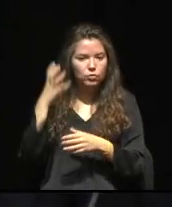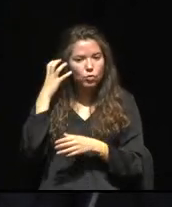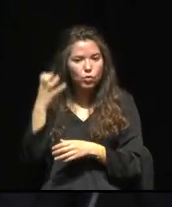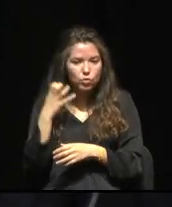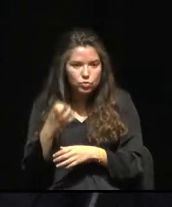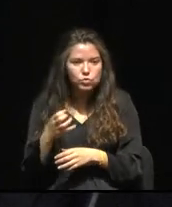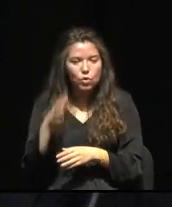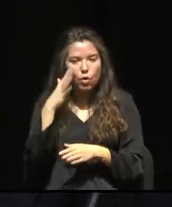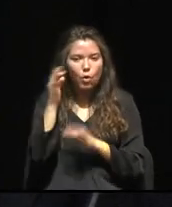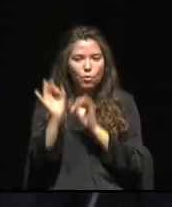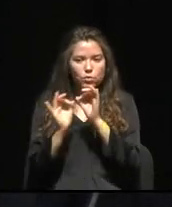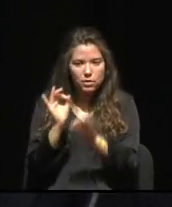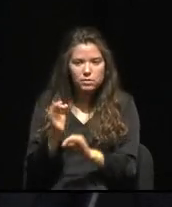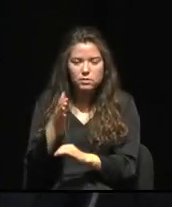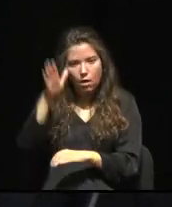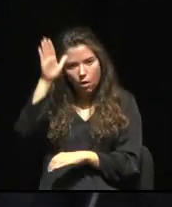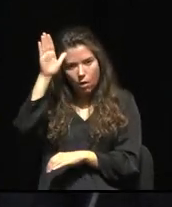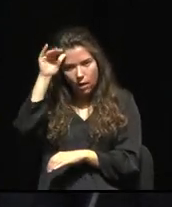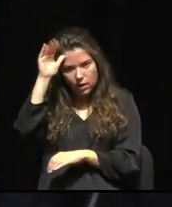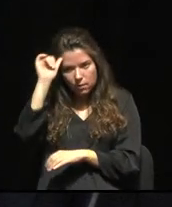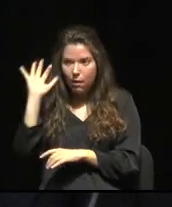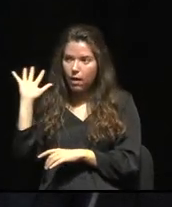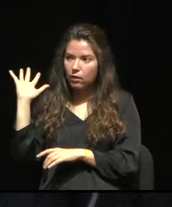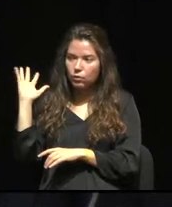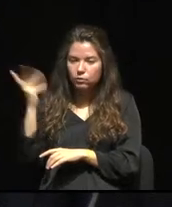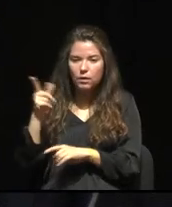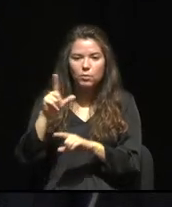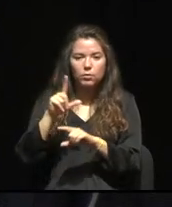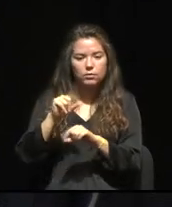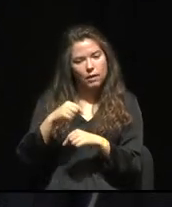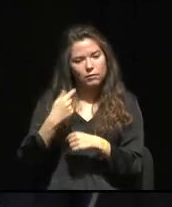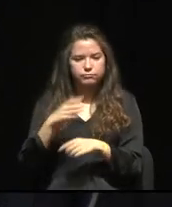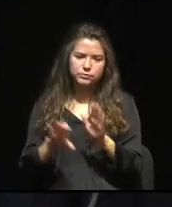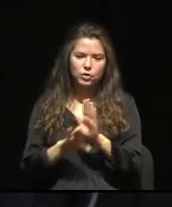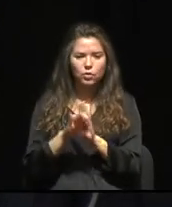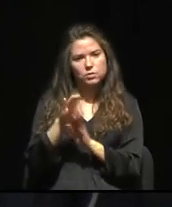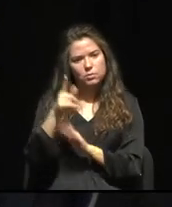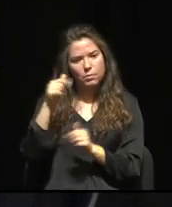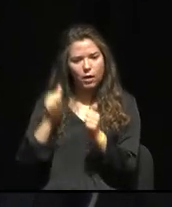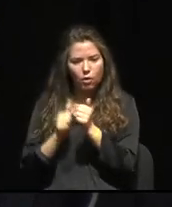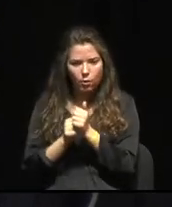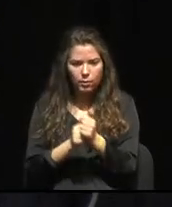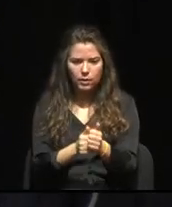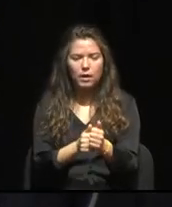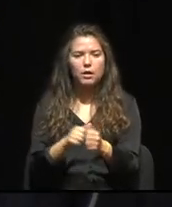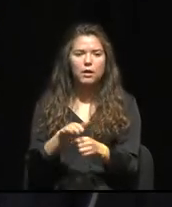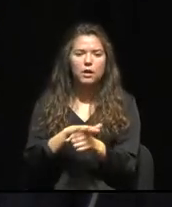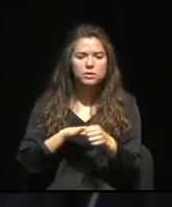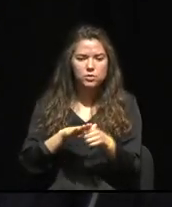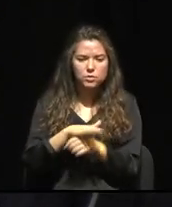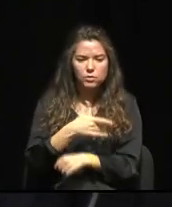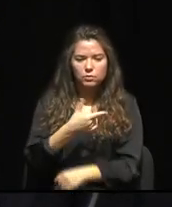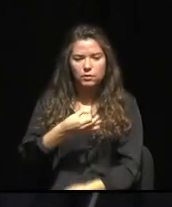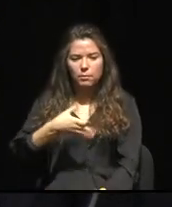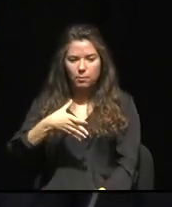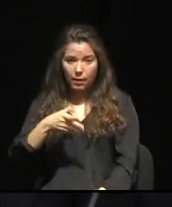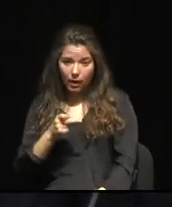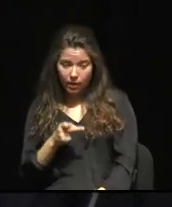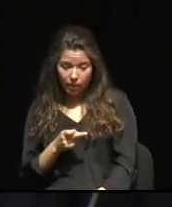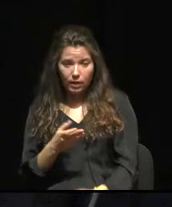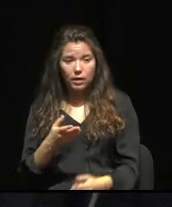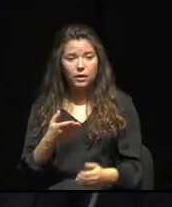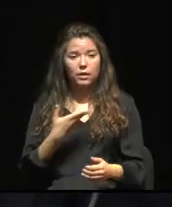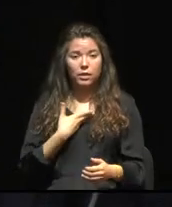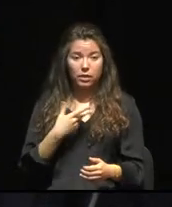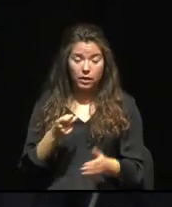proteção animal e meteorologia tem condições para acompanhar devidamente a situação da tapada das necessidades isto